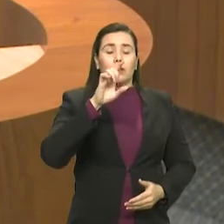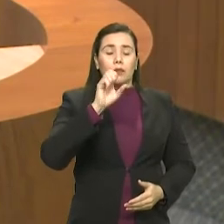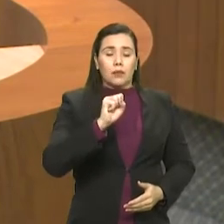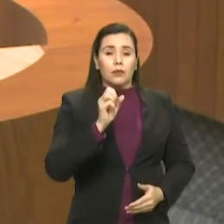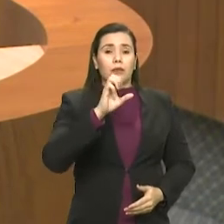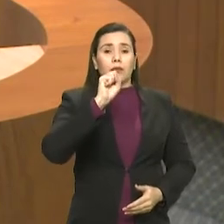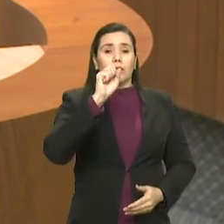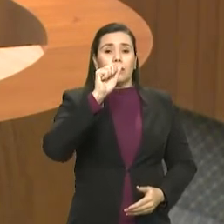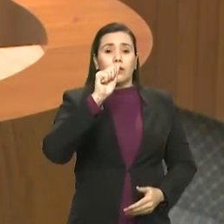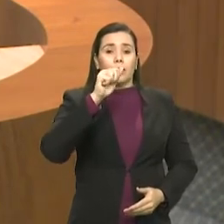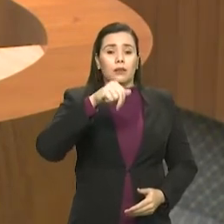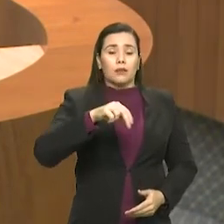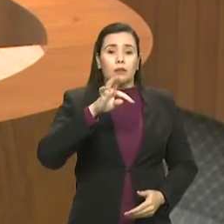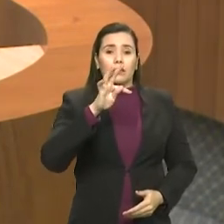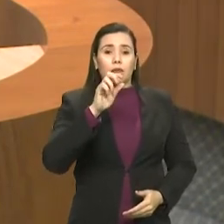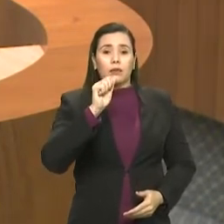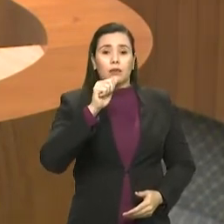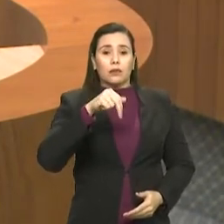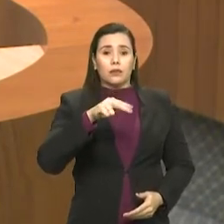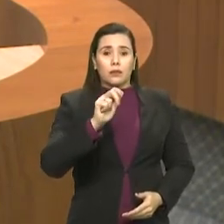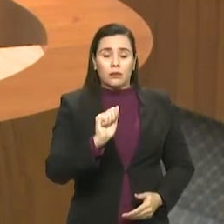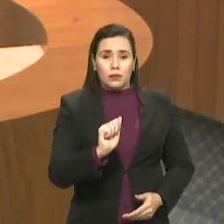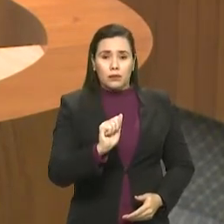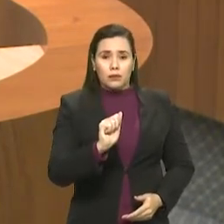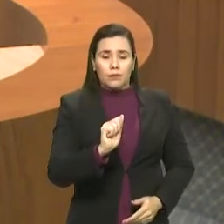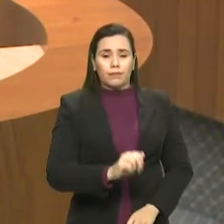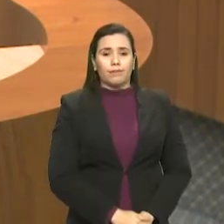Essa escola permitiu